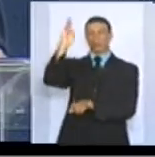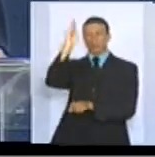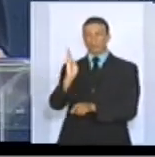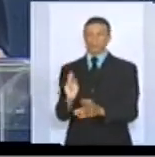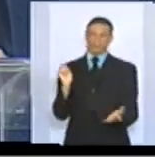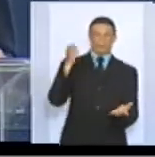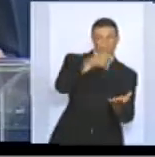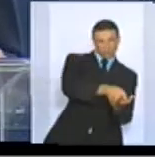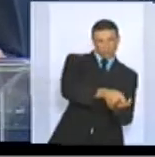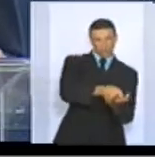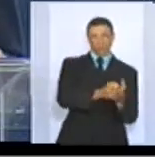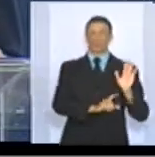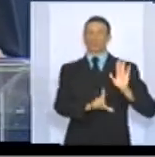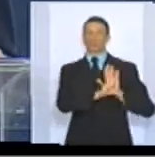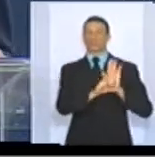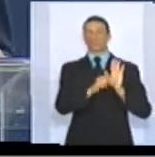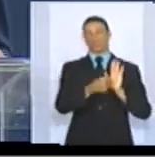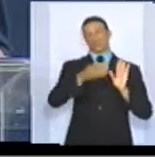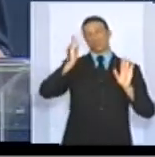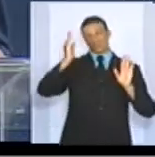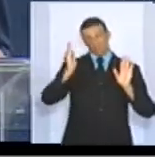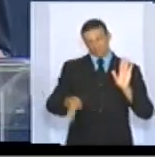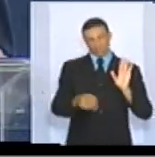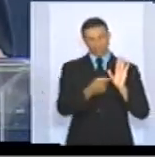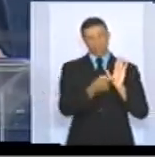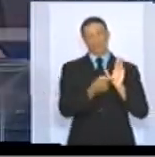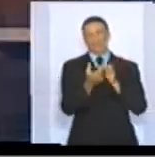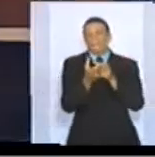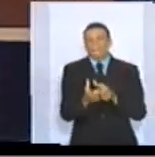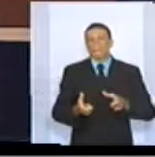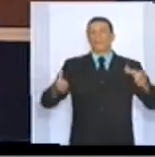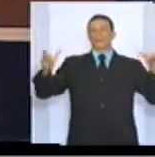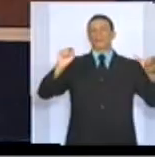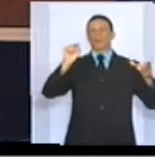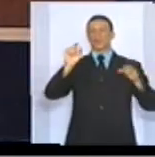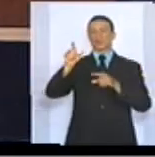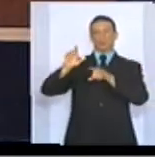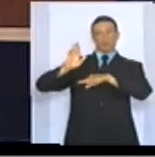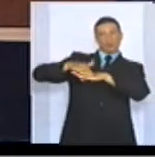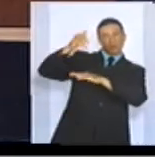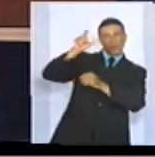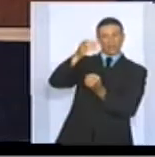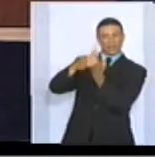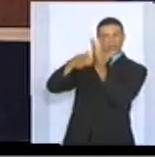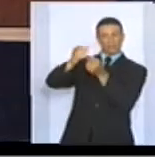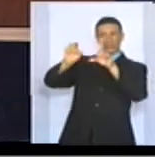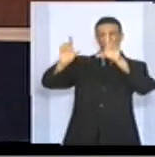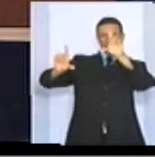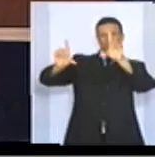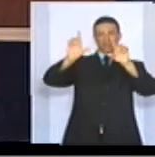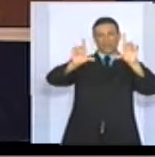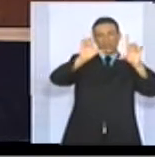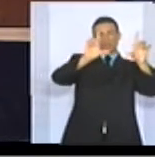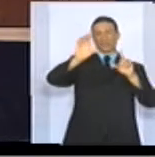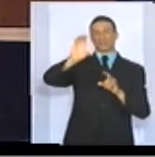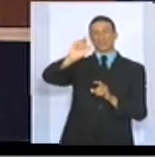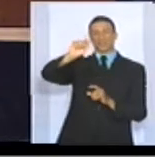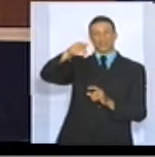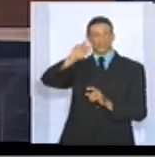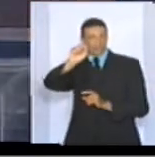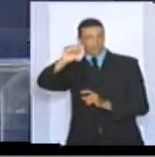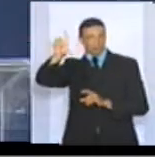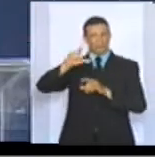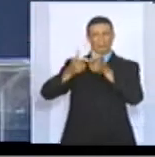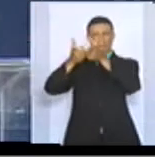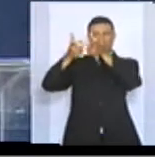O que a Lei 12.485 fez foi ampliar para que mais canais brasileiros viessem a ser veiculados, para que o conteúdo brasileiro